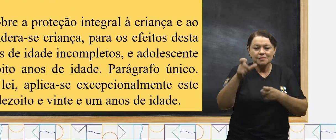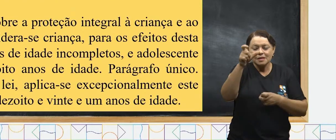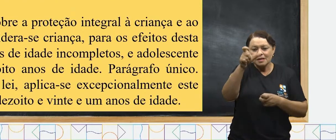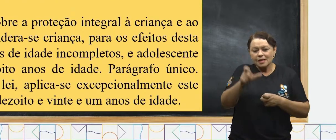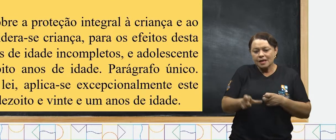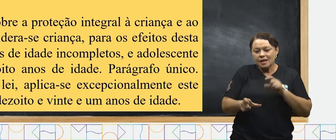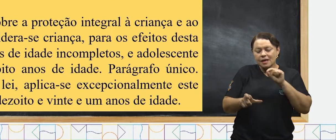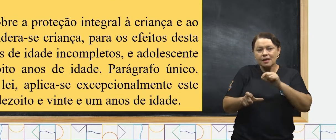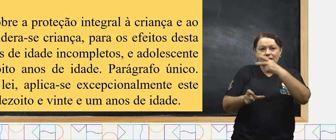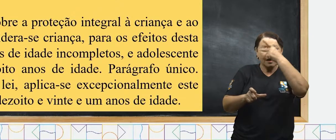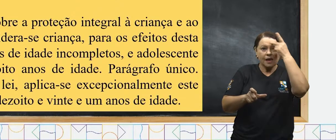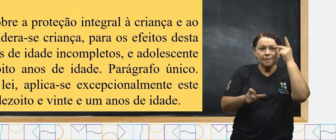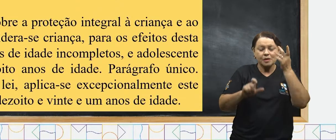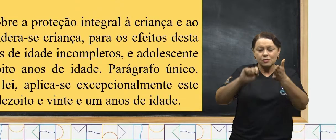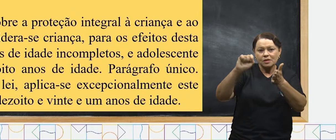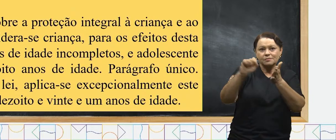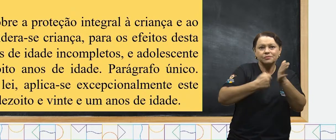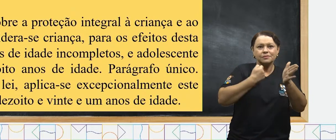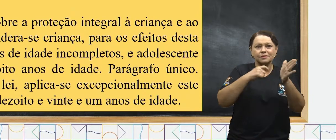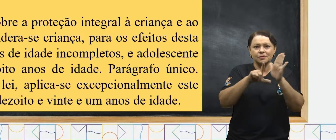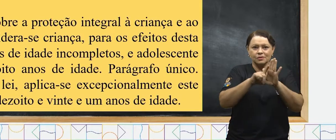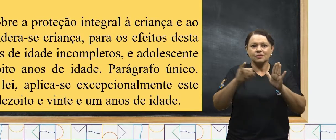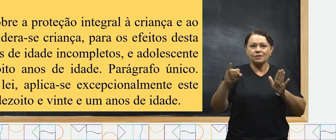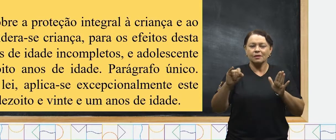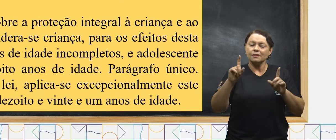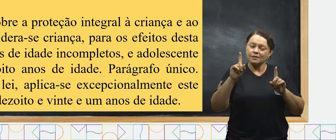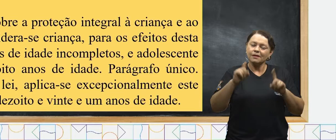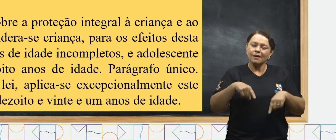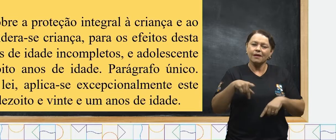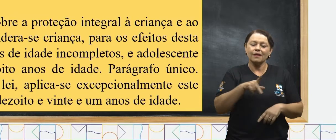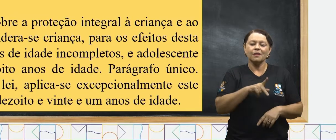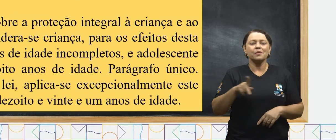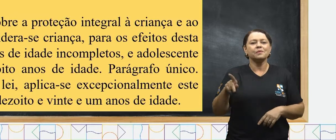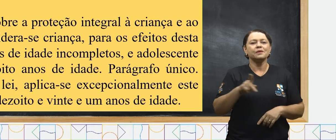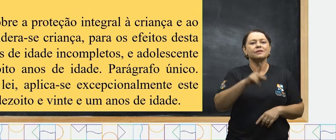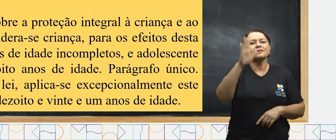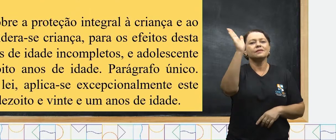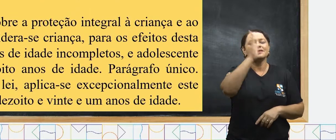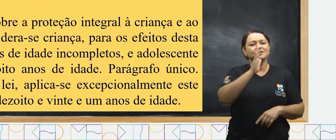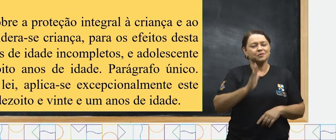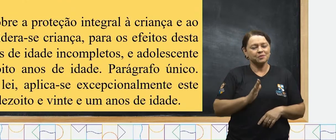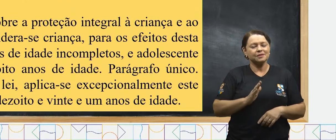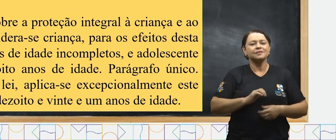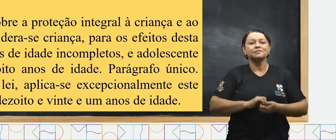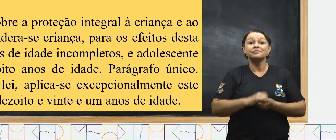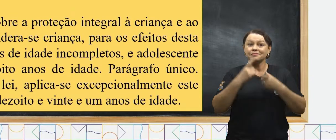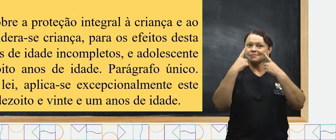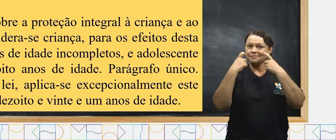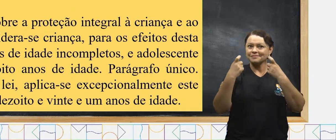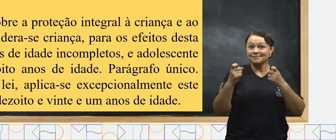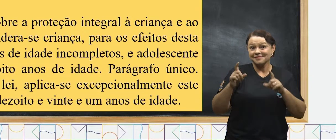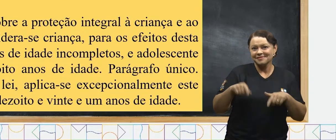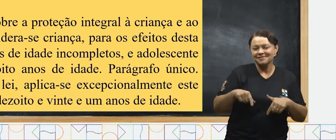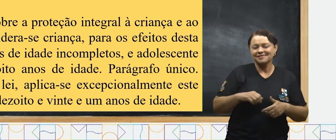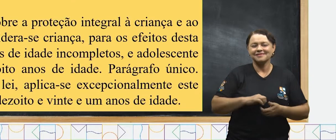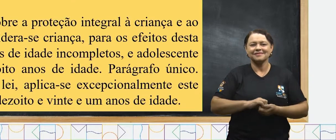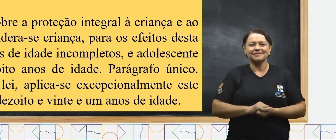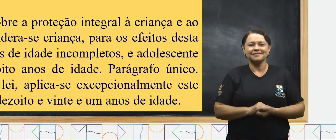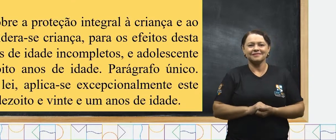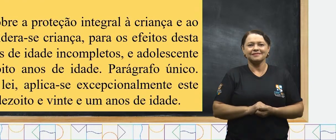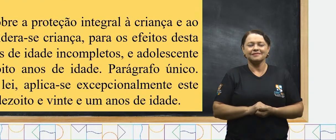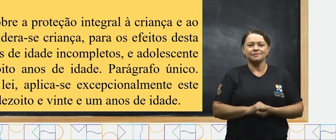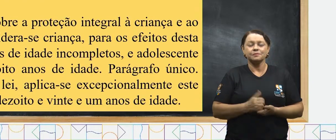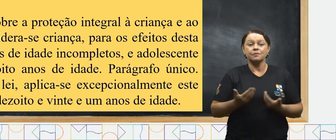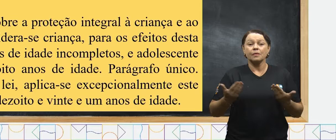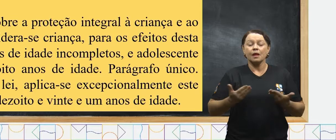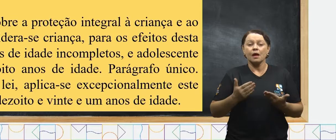sancionou esta lei? Isso, o Presidente da República. Interessante, não é? Vamos agora